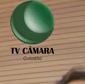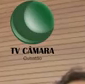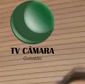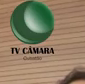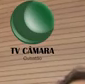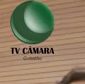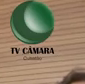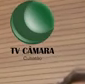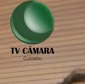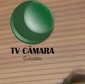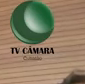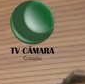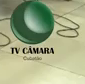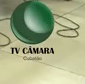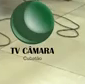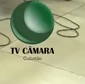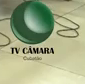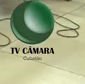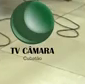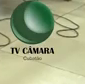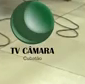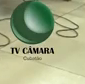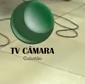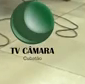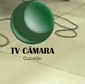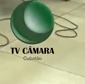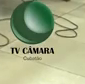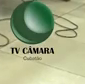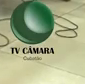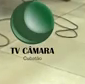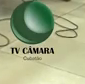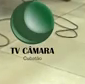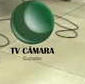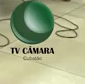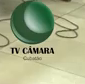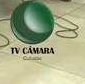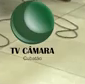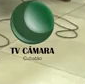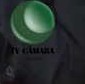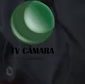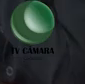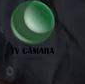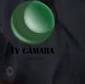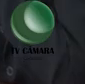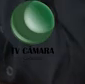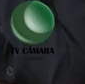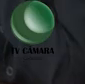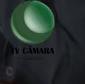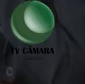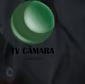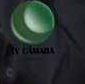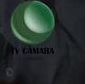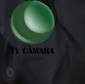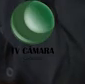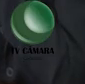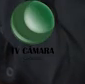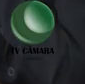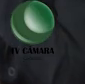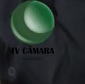41ª sessão ordinária, realizada no plenário da Câmara Municipal de Cubatão, começou com as indicações que foram encaminhadas pelo presidente da Casa, o